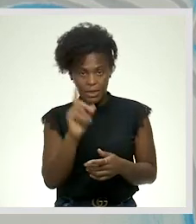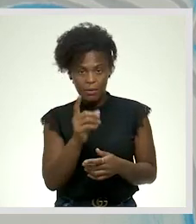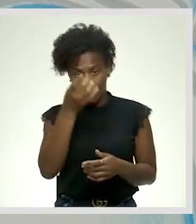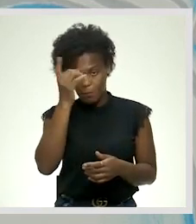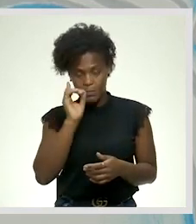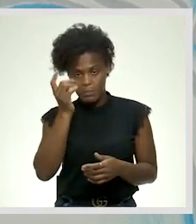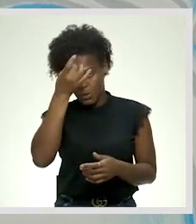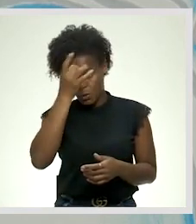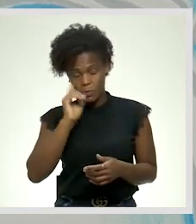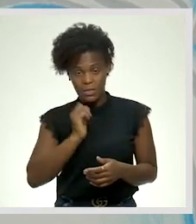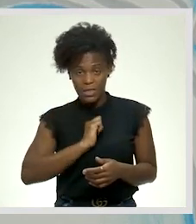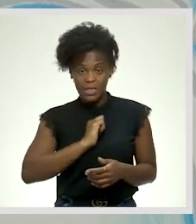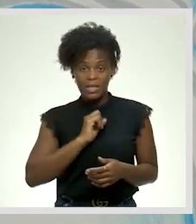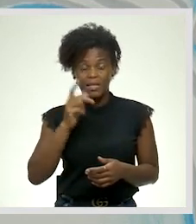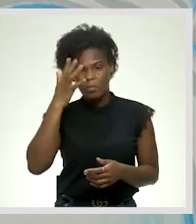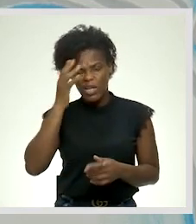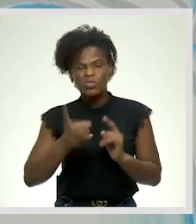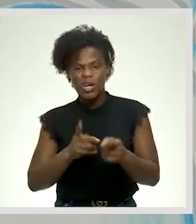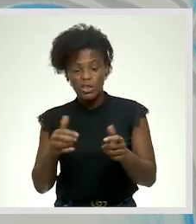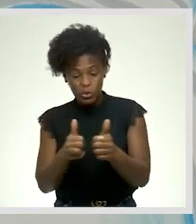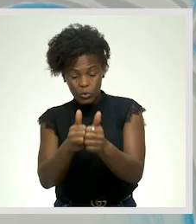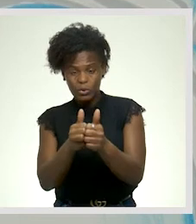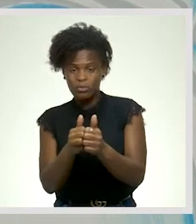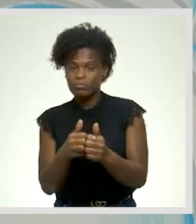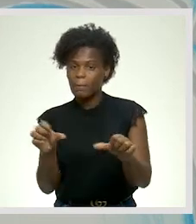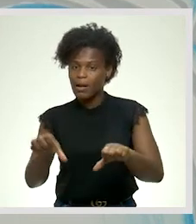opinião, eu acho que é errado.